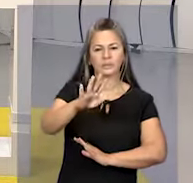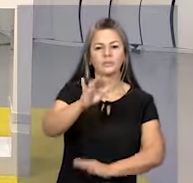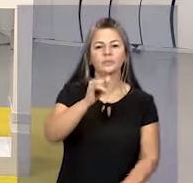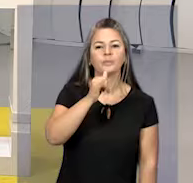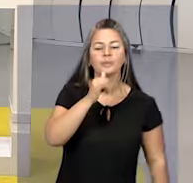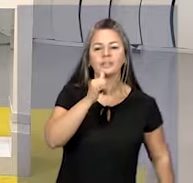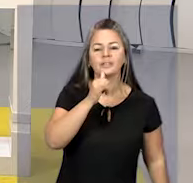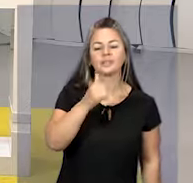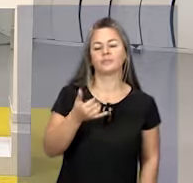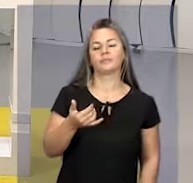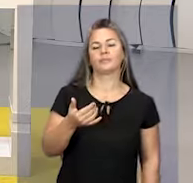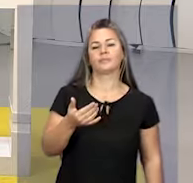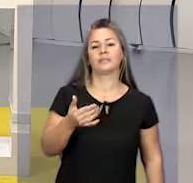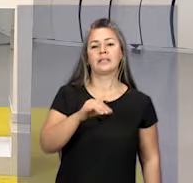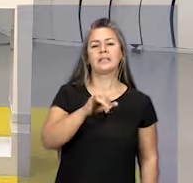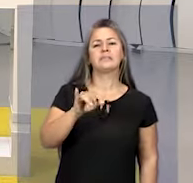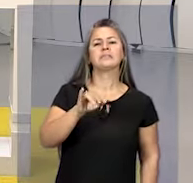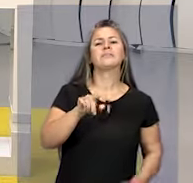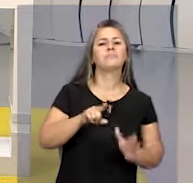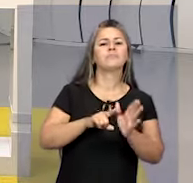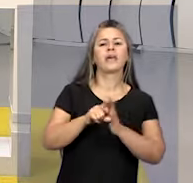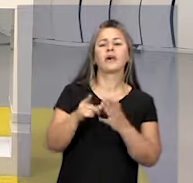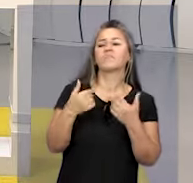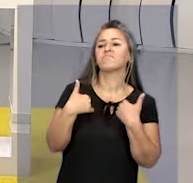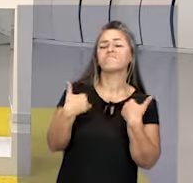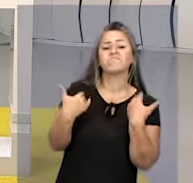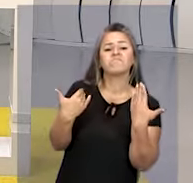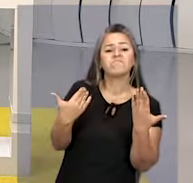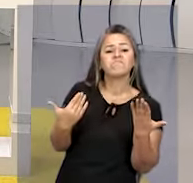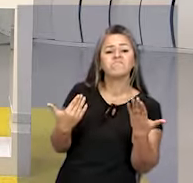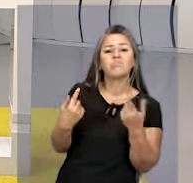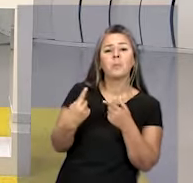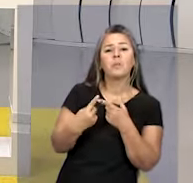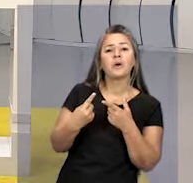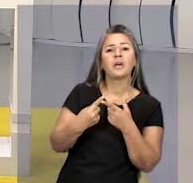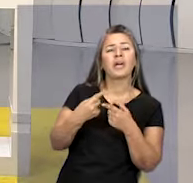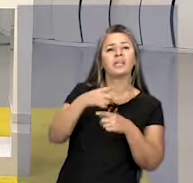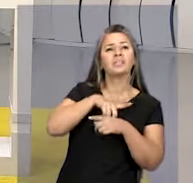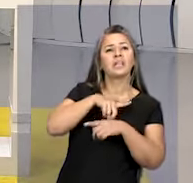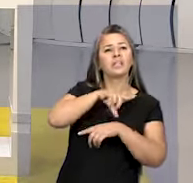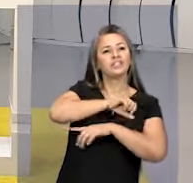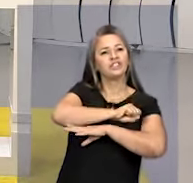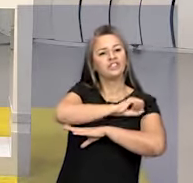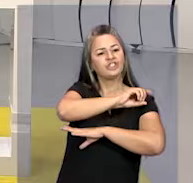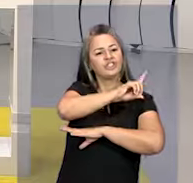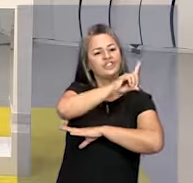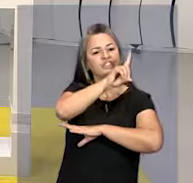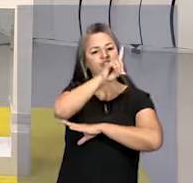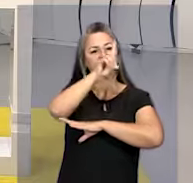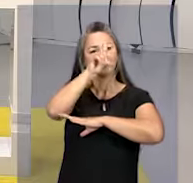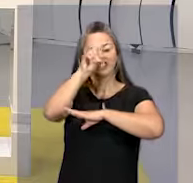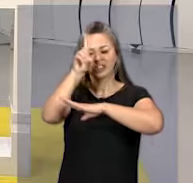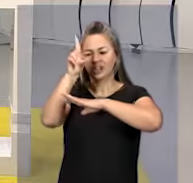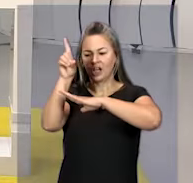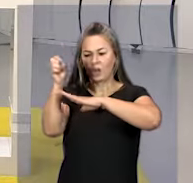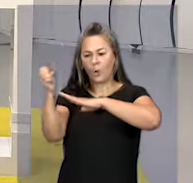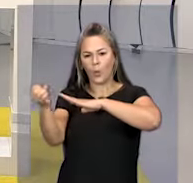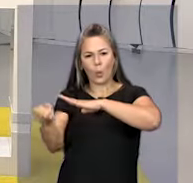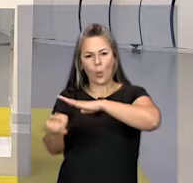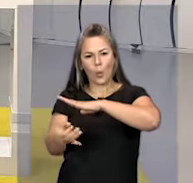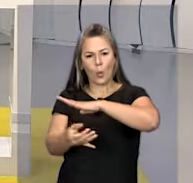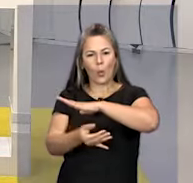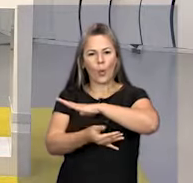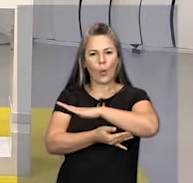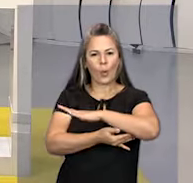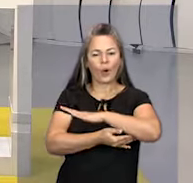você, mas por que existe dia e noite? Você vai saber responder. É porque a